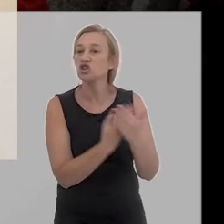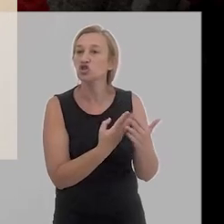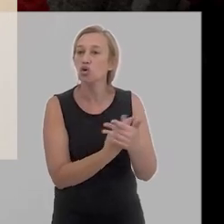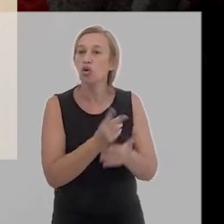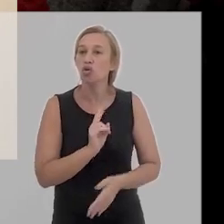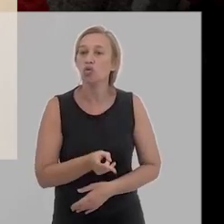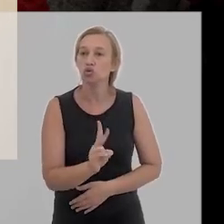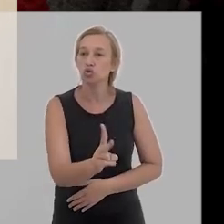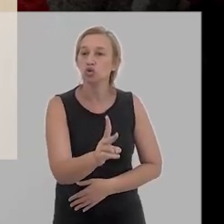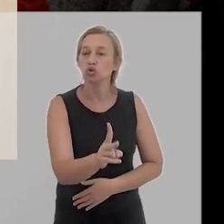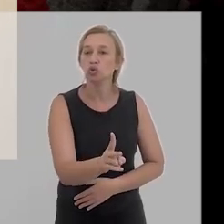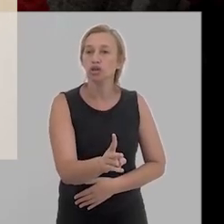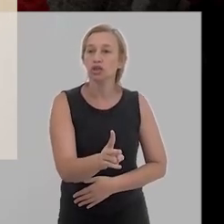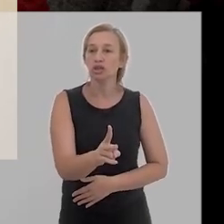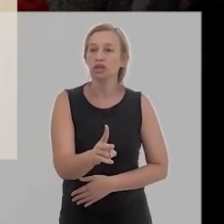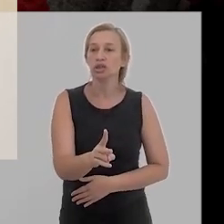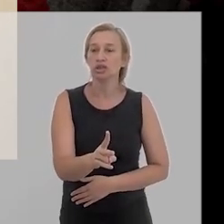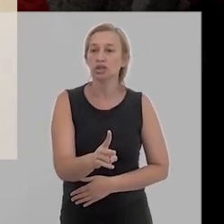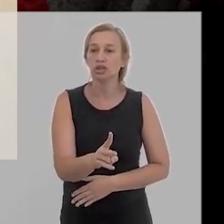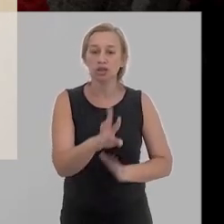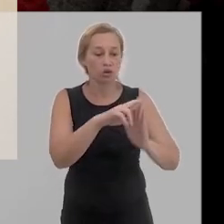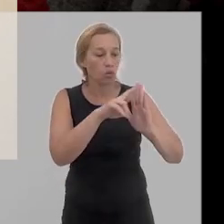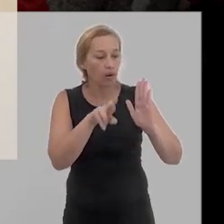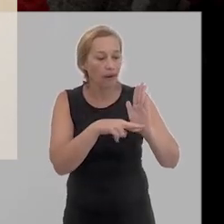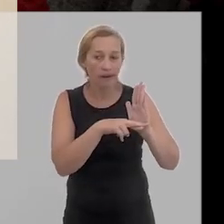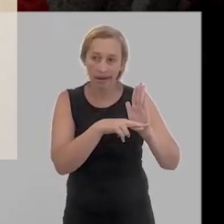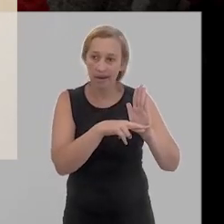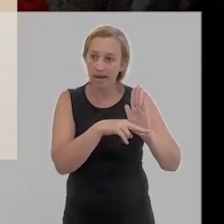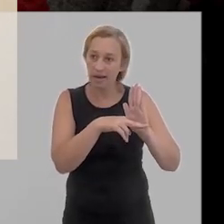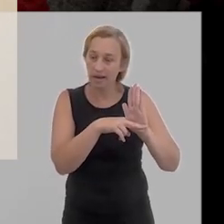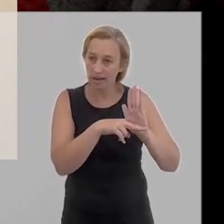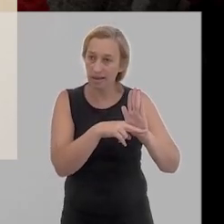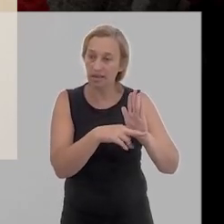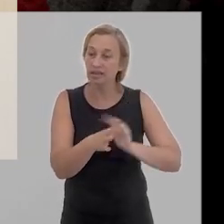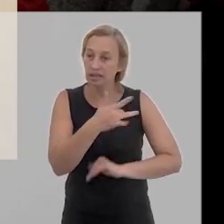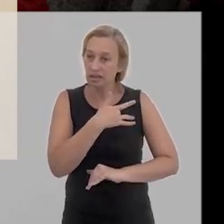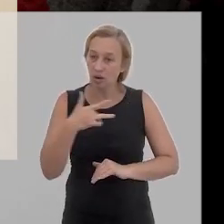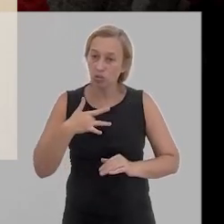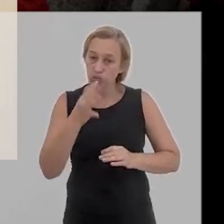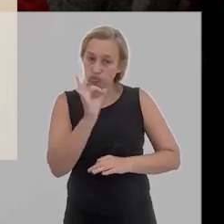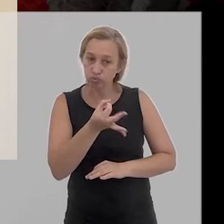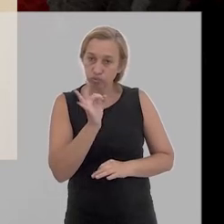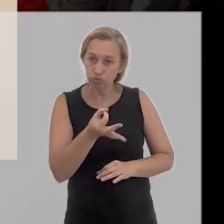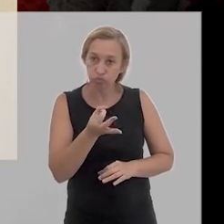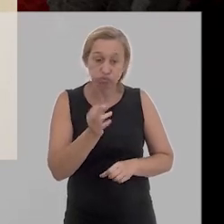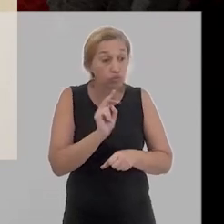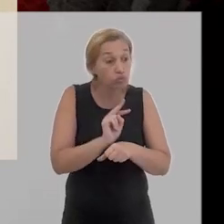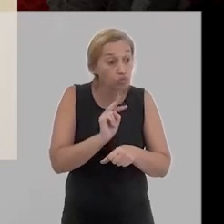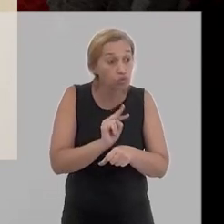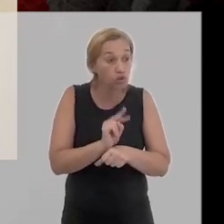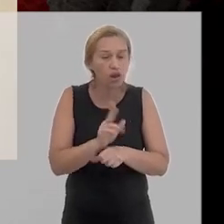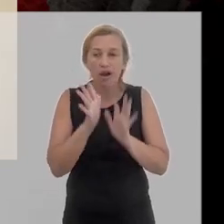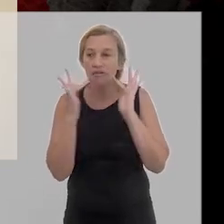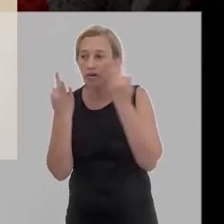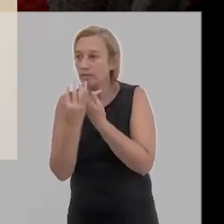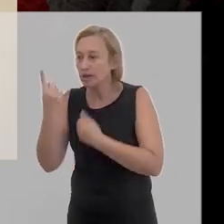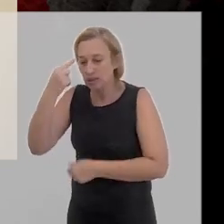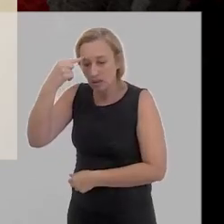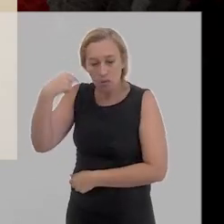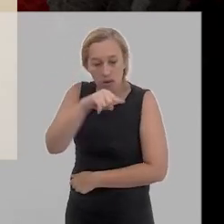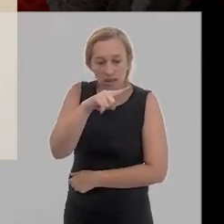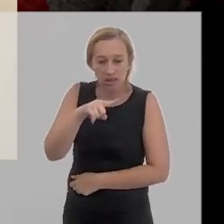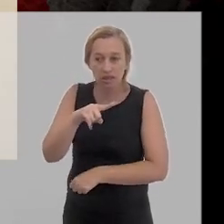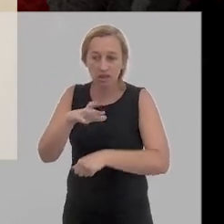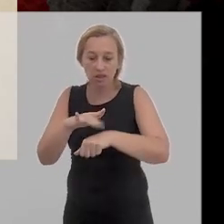gente pede é que a escola mantenha uma rede de vigilância da sua situação dentro da escola e que